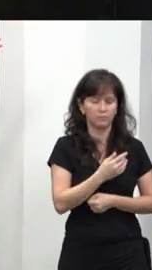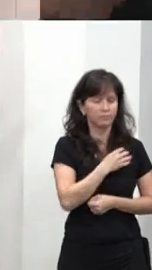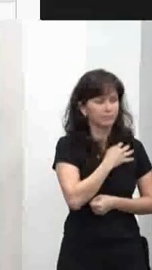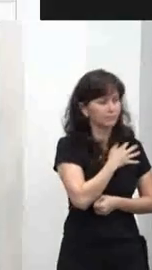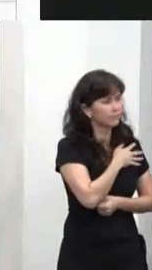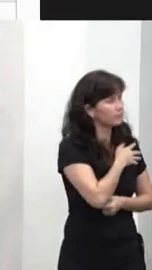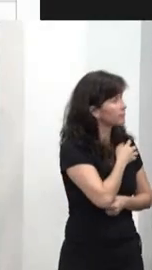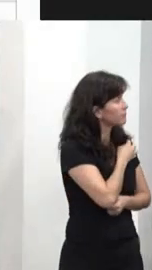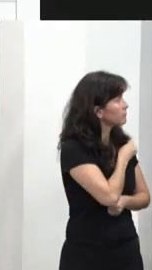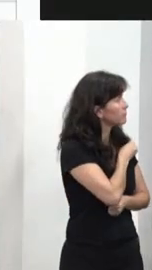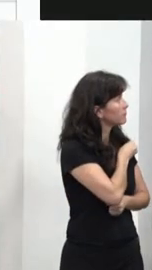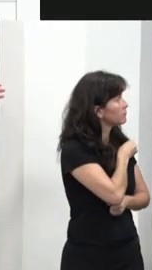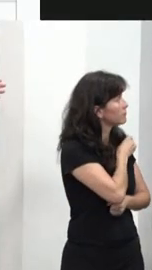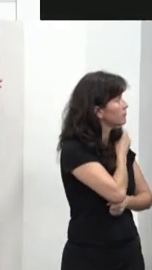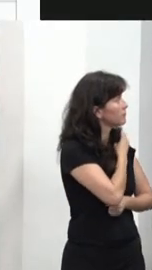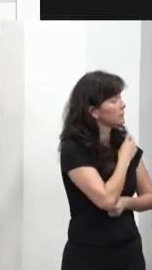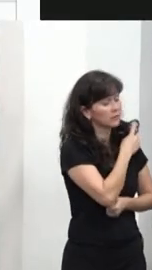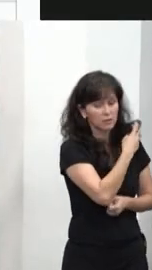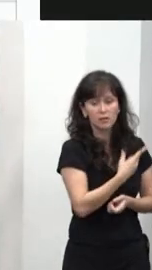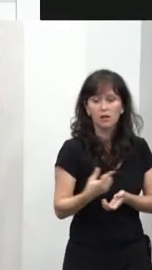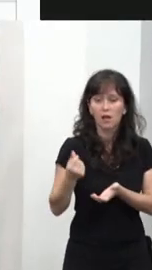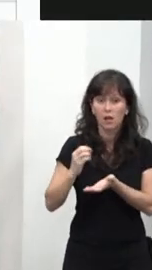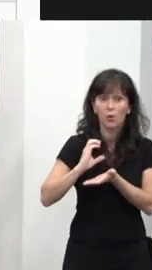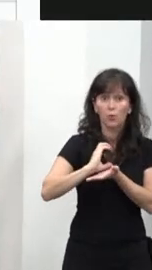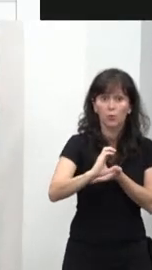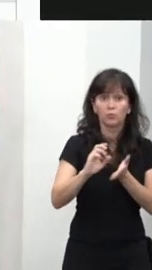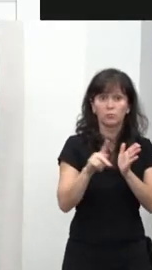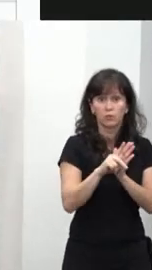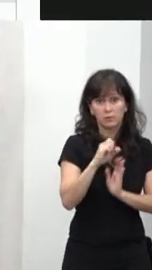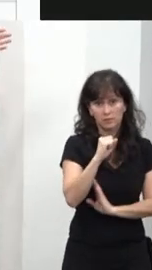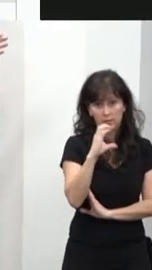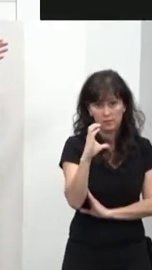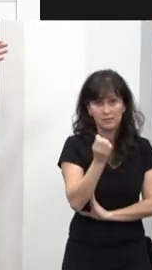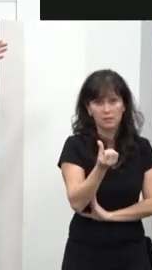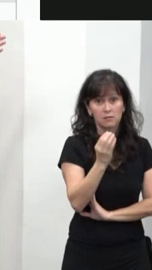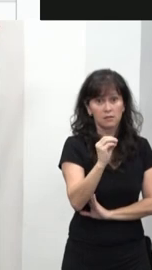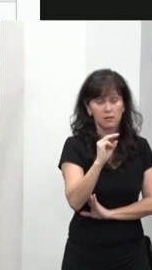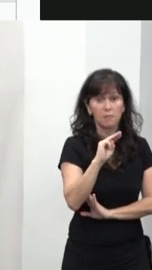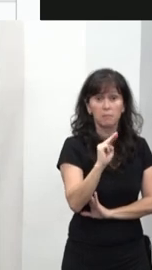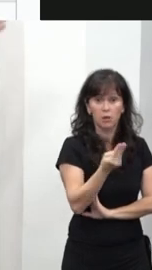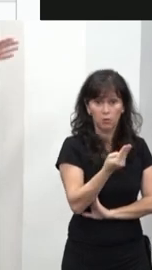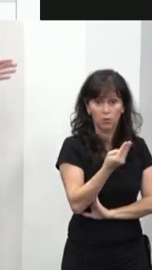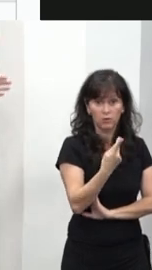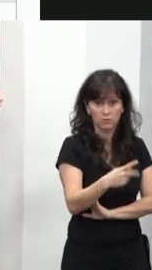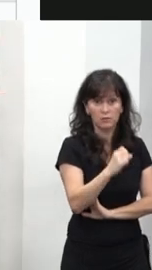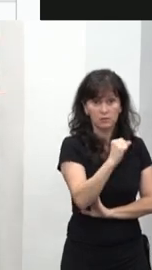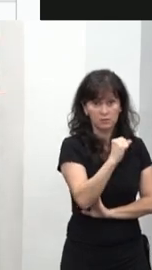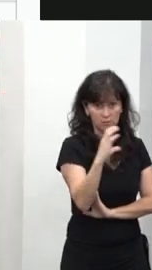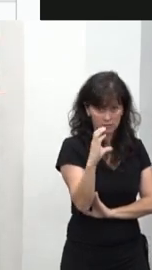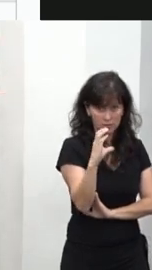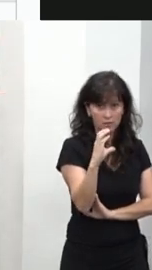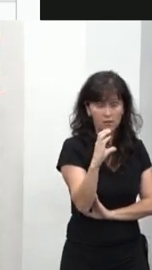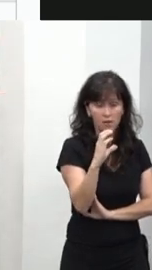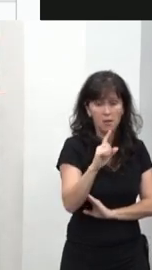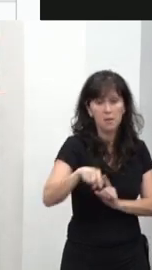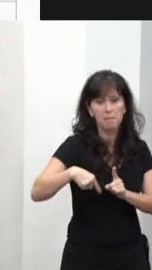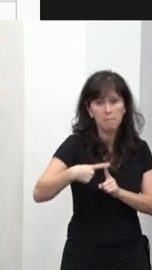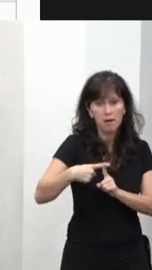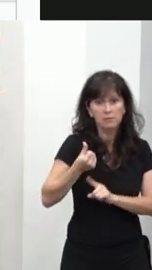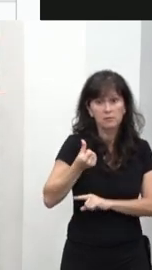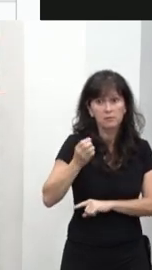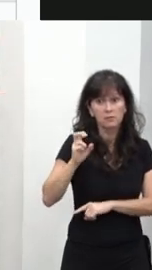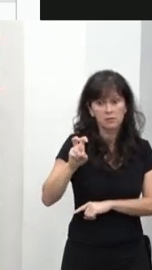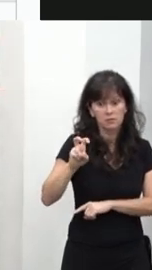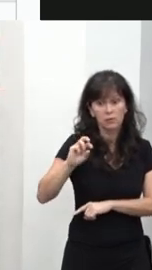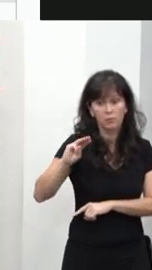é o recurso que vem para Santa Catarina né são 60 milhões por estado mais 65 para os municípios eu não